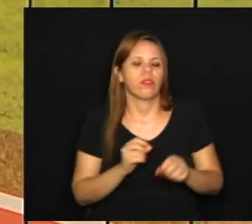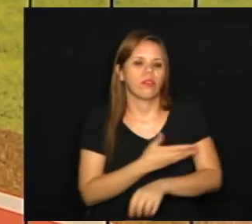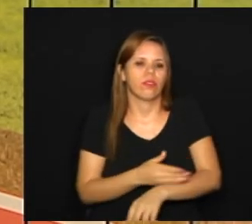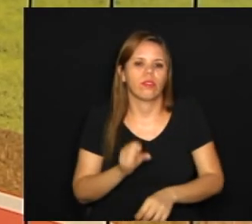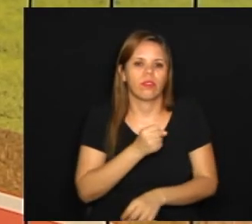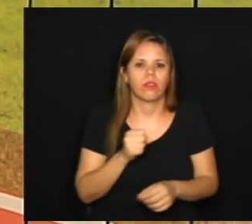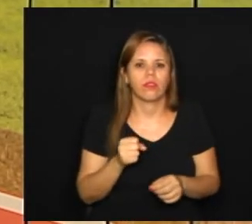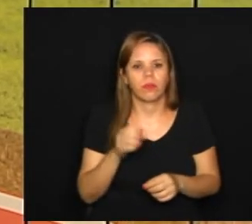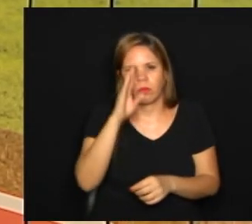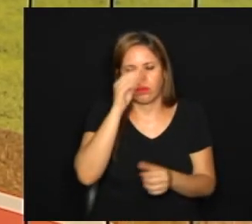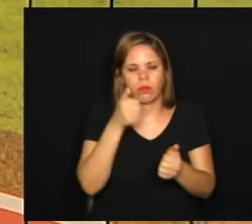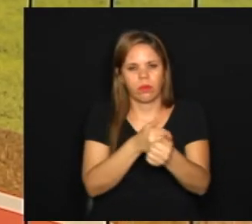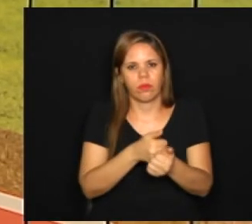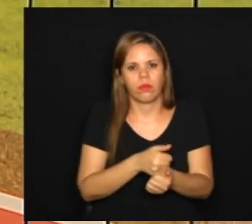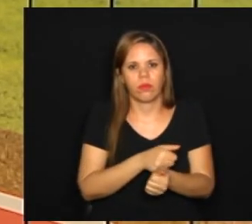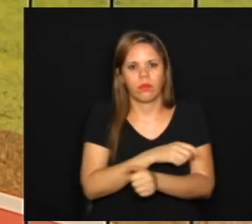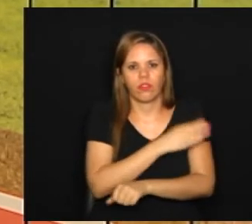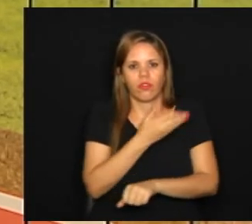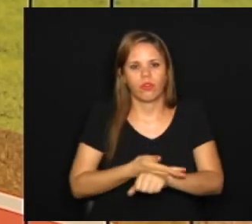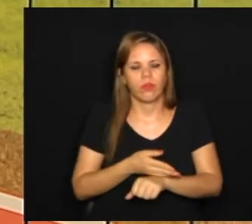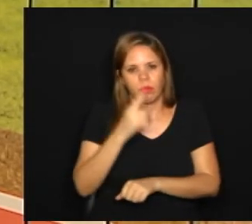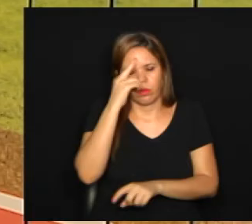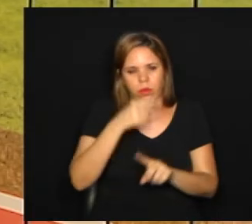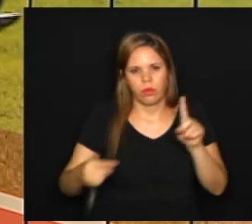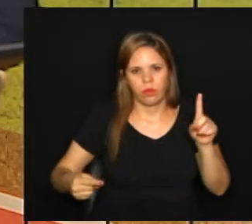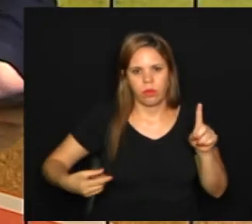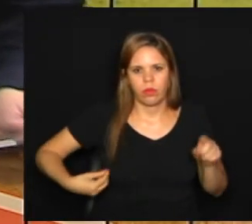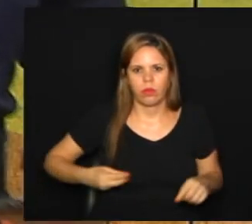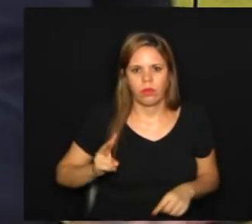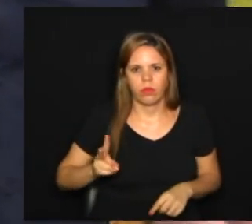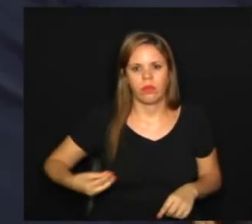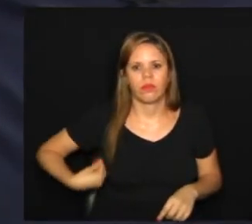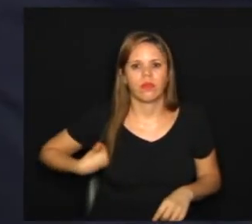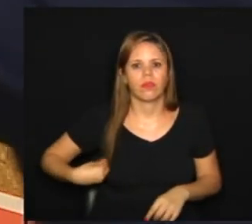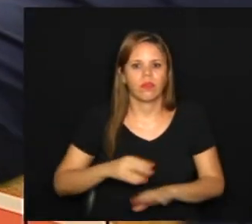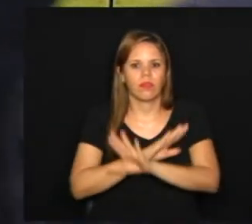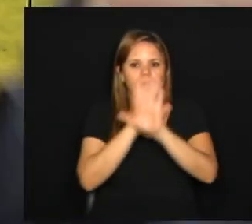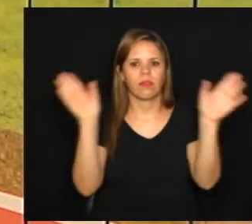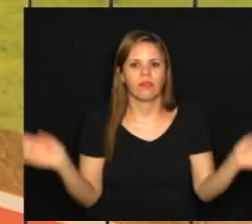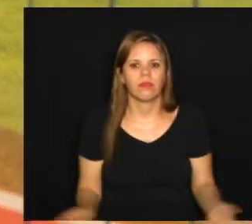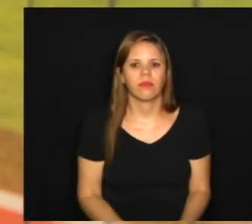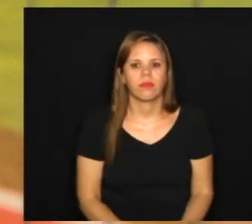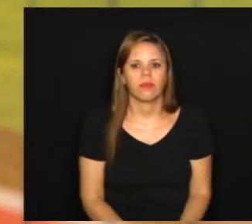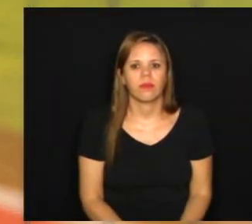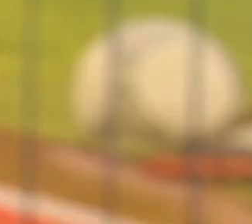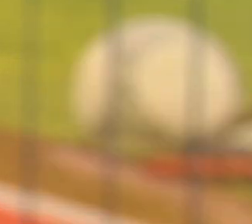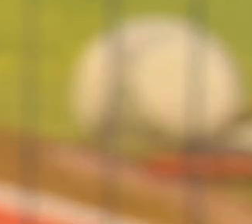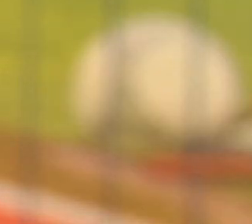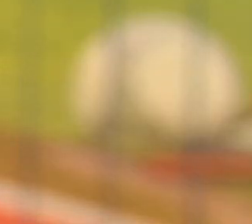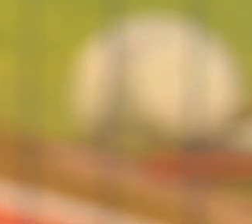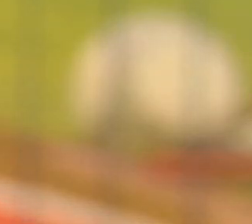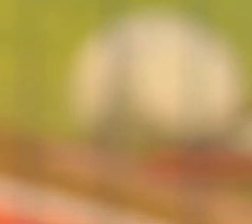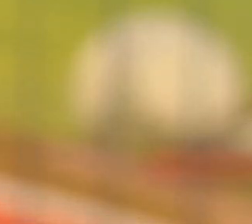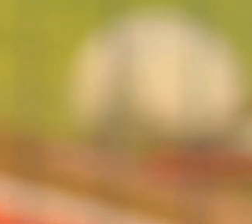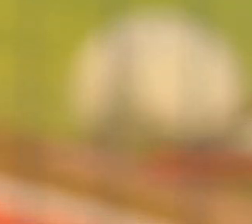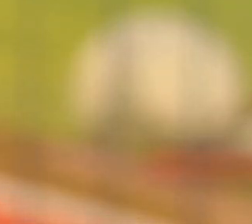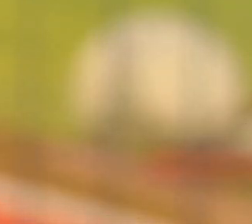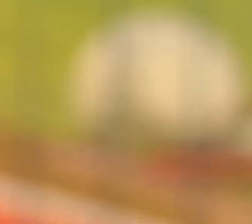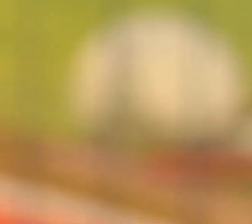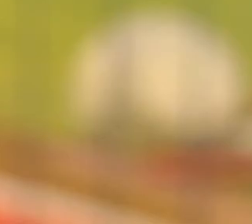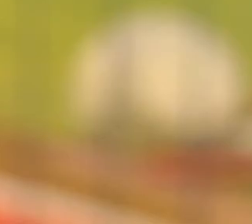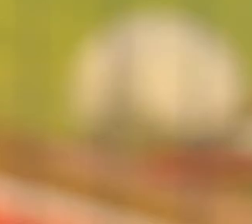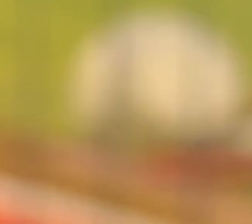boa notícia para o vôlei da cidade. Jornal Câmara Notícia fica por aqui. Lembrando que às 10 horas da noite, após a 8ª